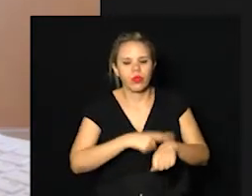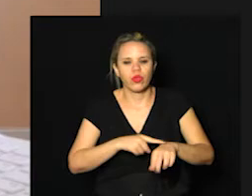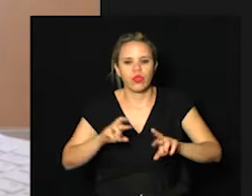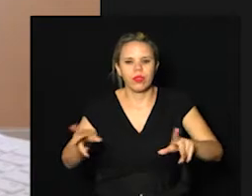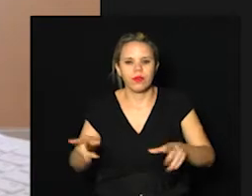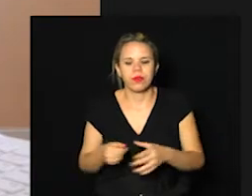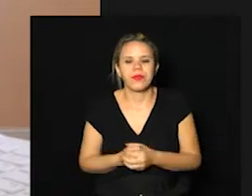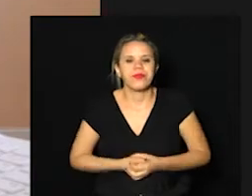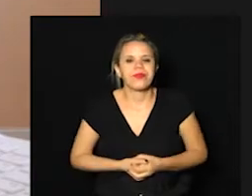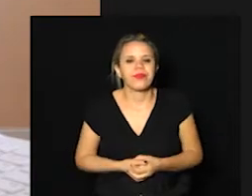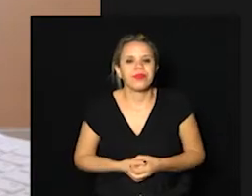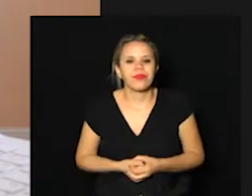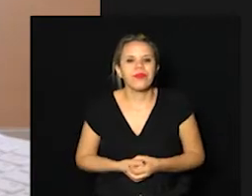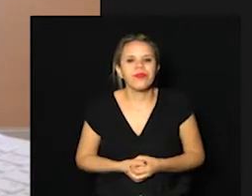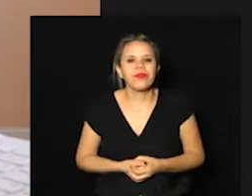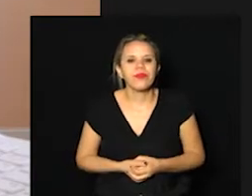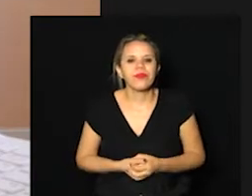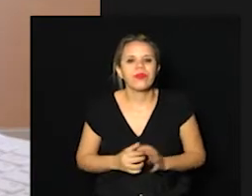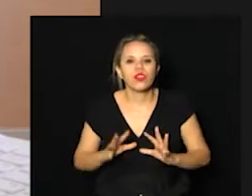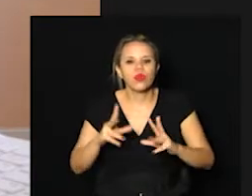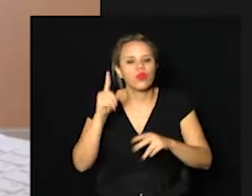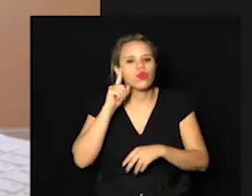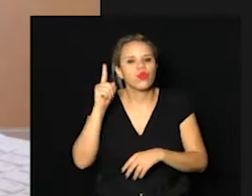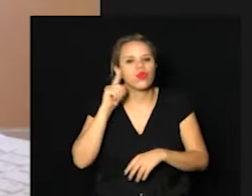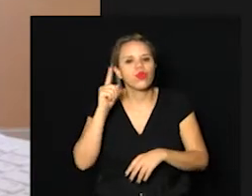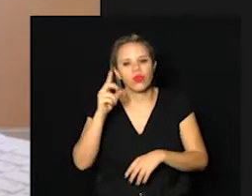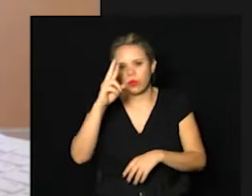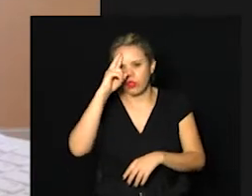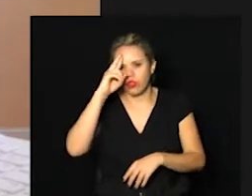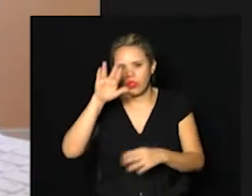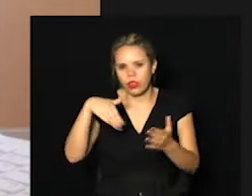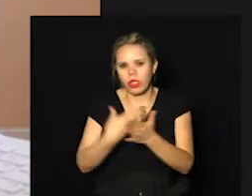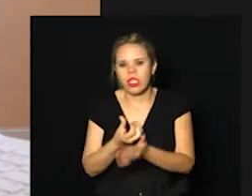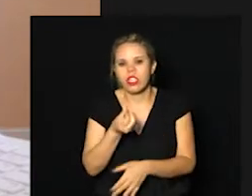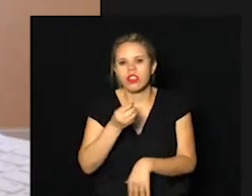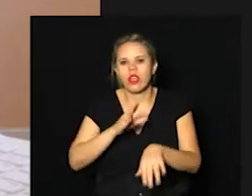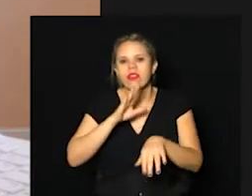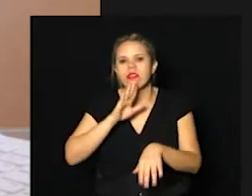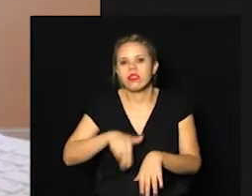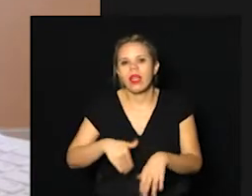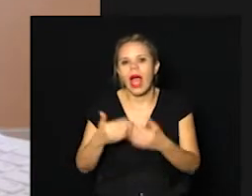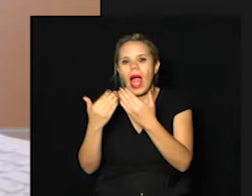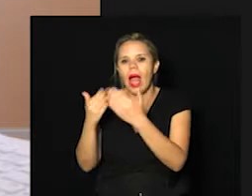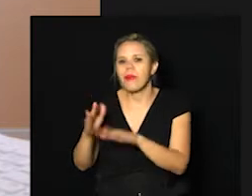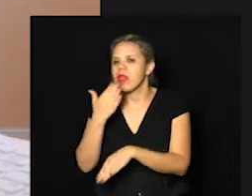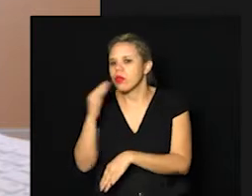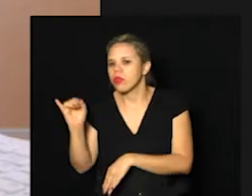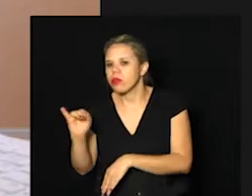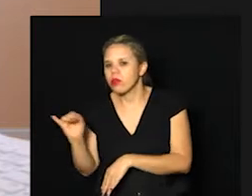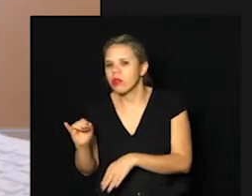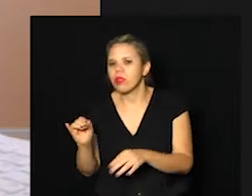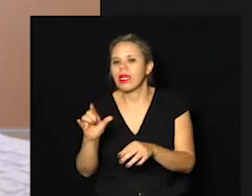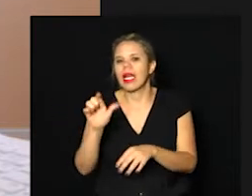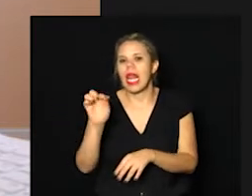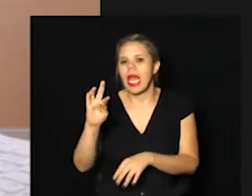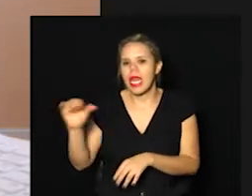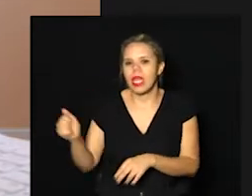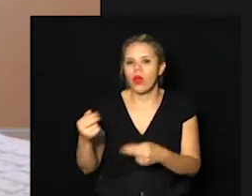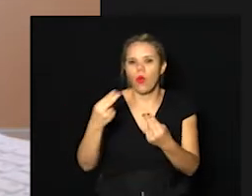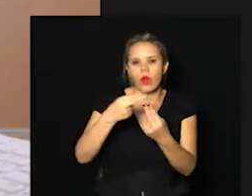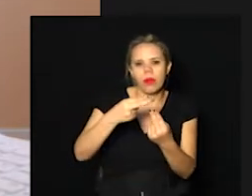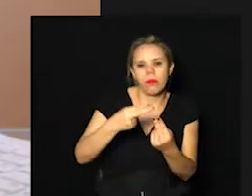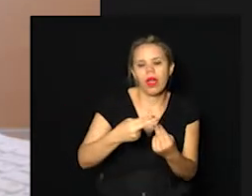ficou definido assim, olha, todos os dias, do meio-dia às 6 da tarde, abrem o Iguatemi, Galeria,